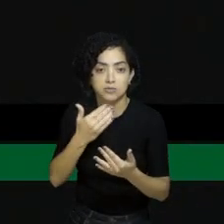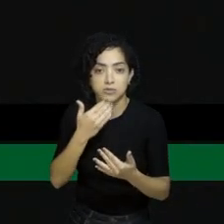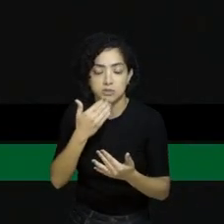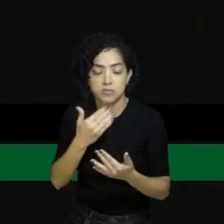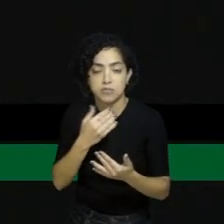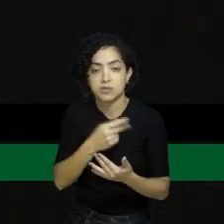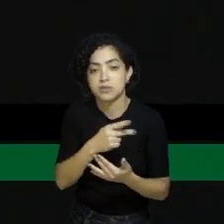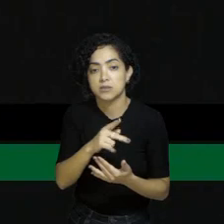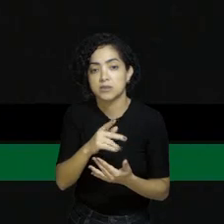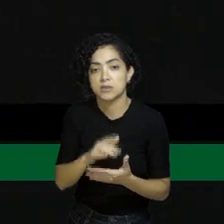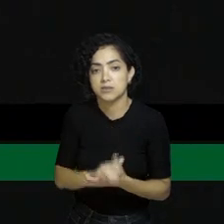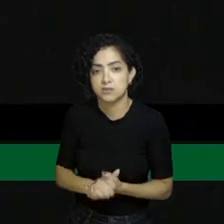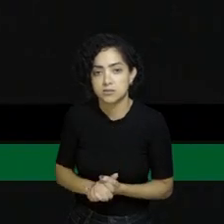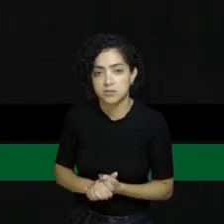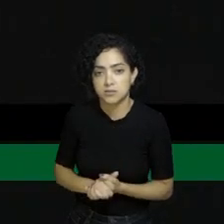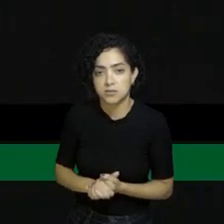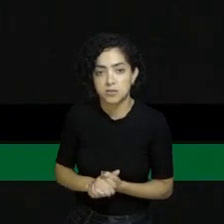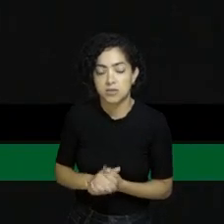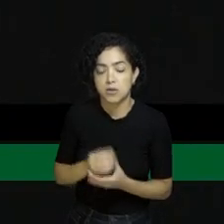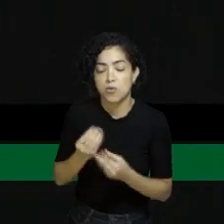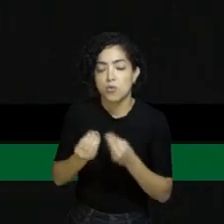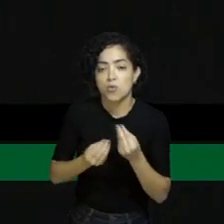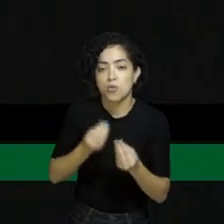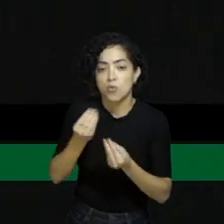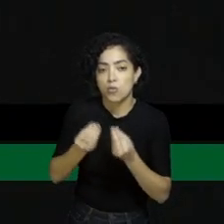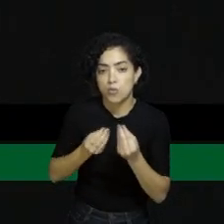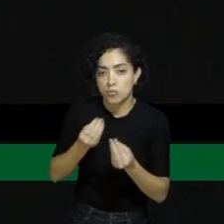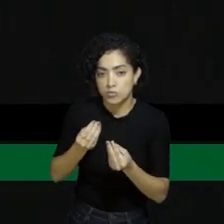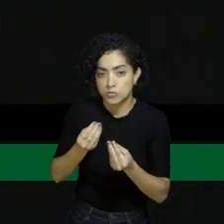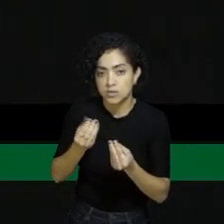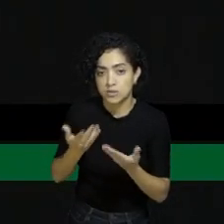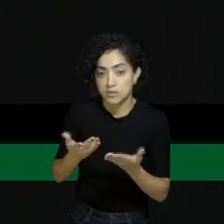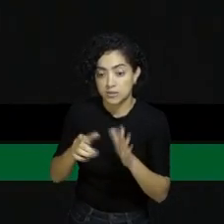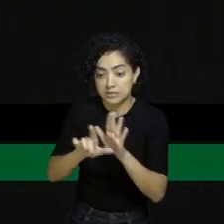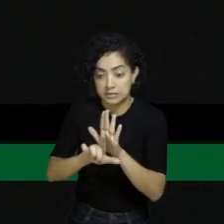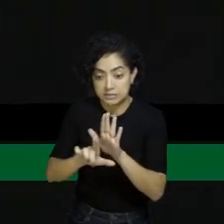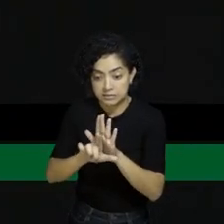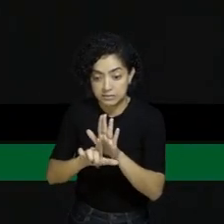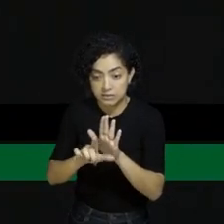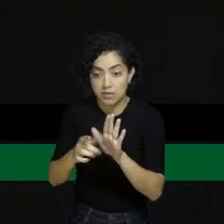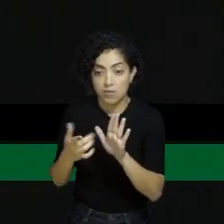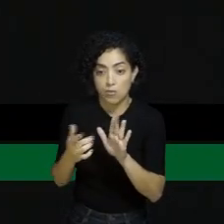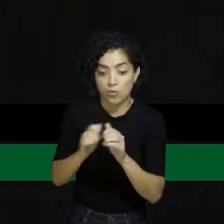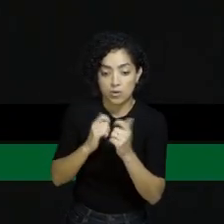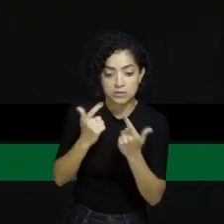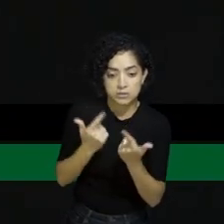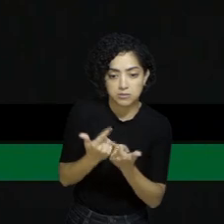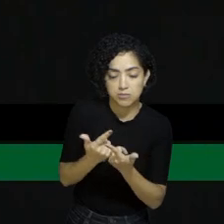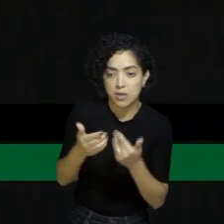imagine como seria frio e solitário se a Assembleia Legislativa não abrisse essa porta.